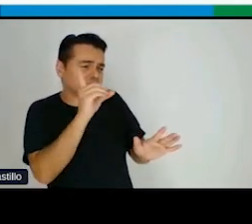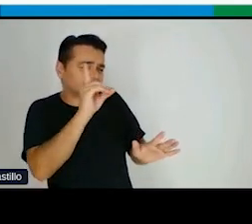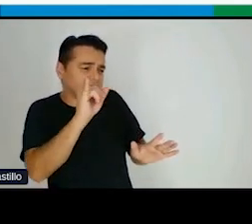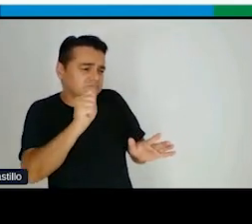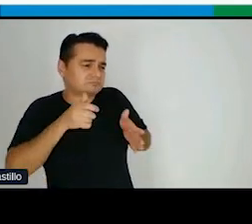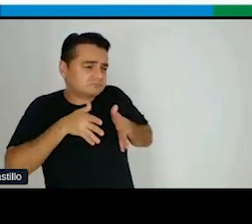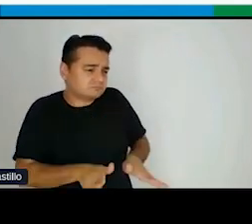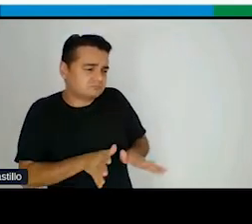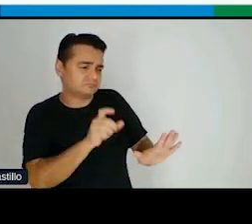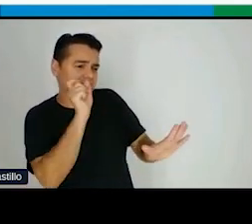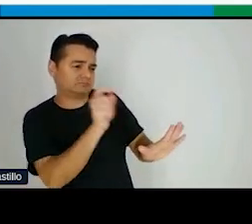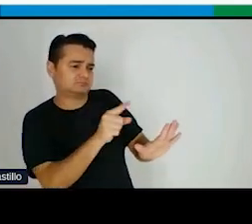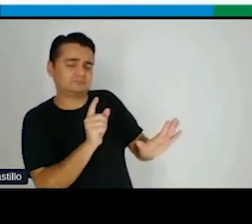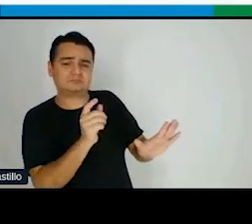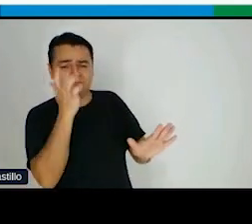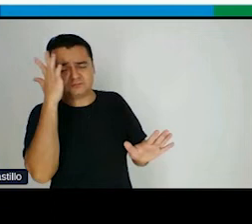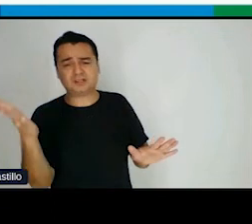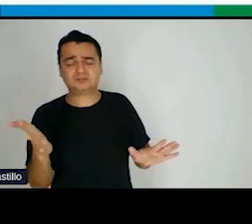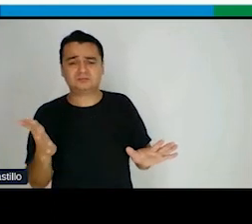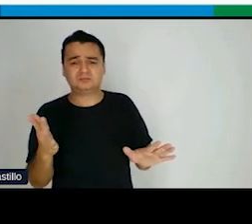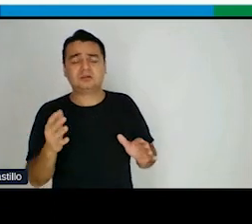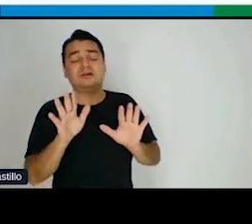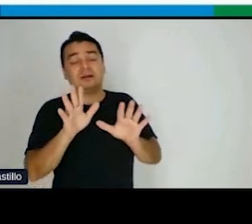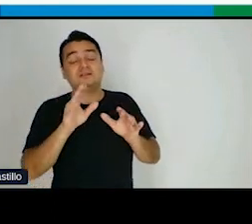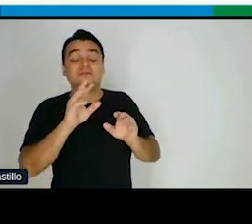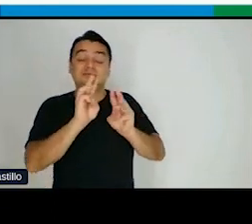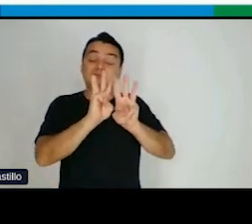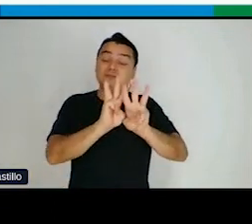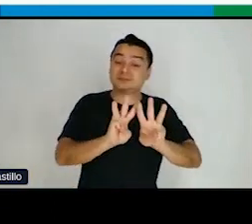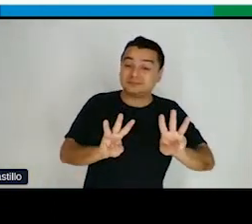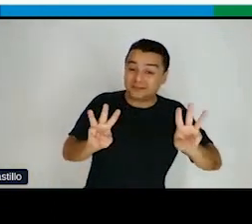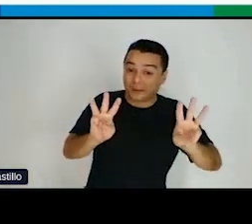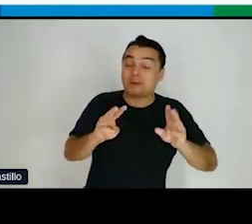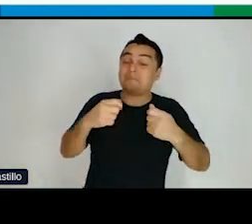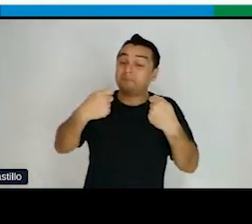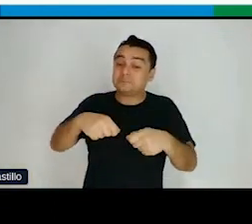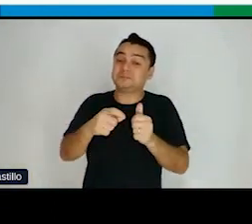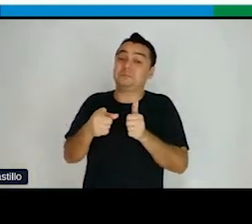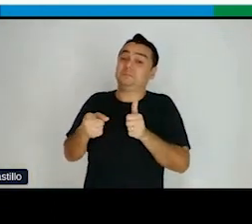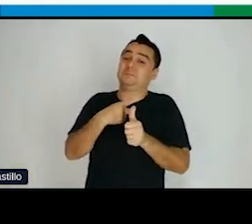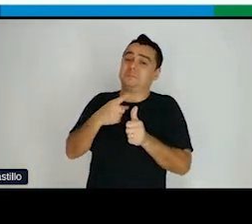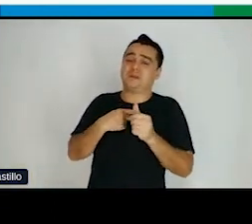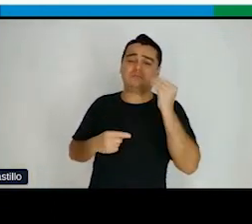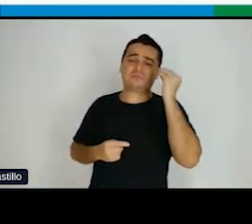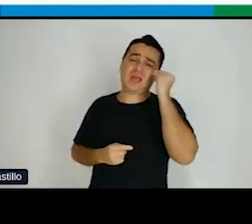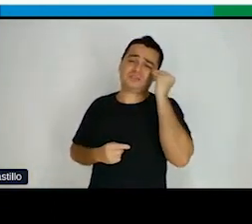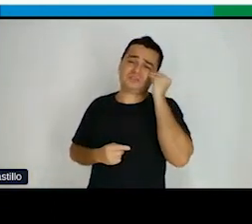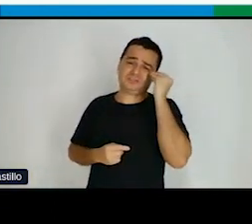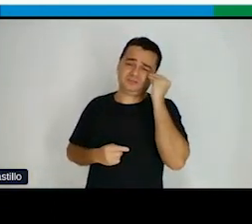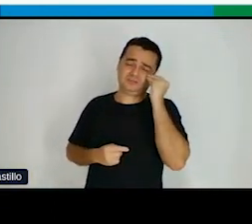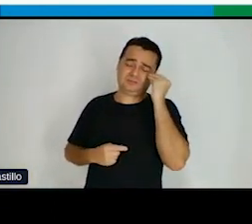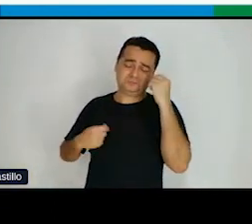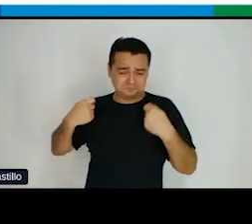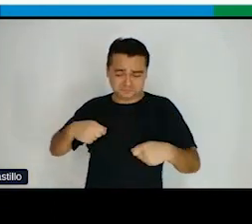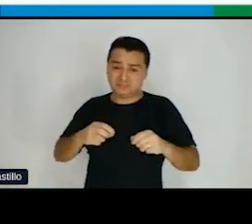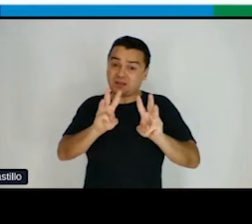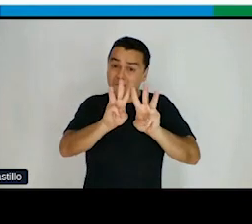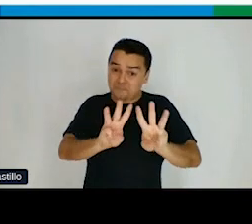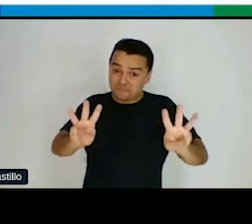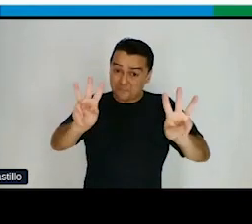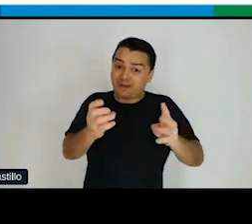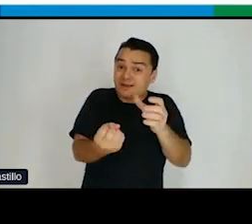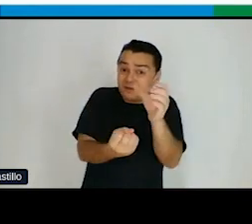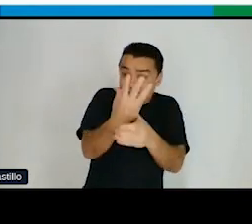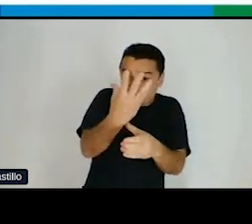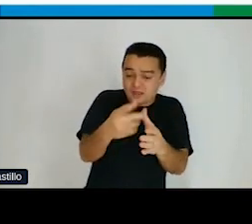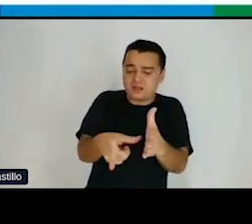E daí vem tudo isso. Se esses sites eles fossem testados com pessoas reais, essas barreiras